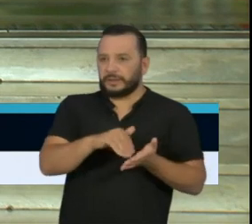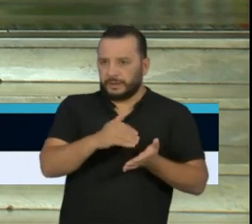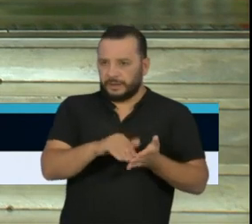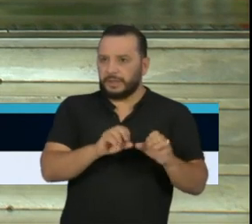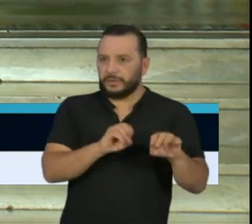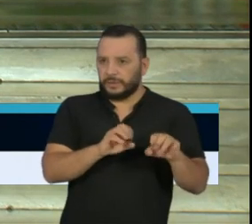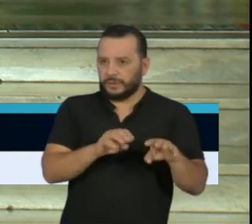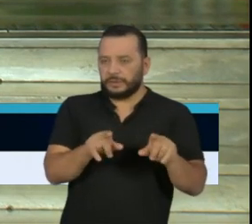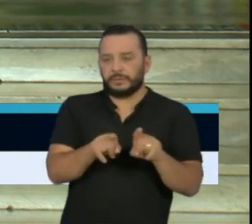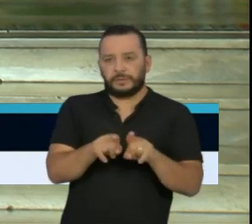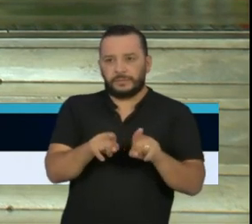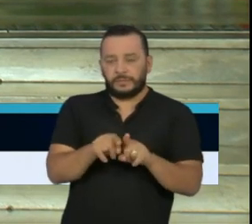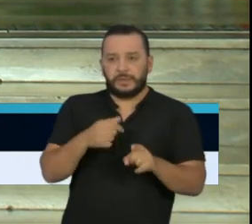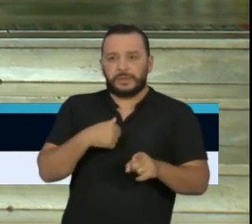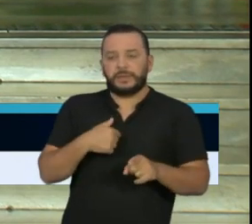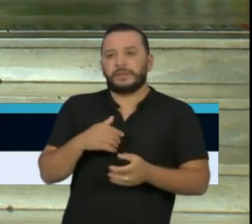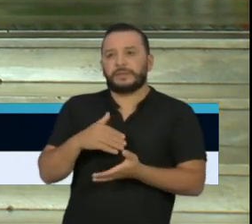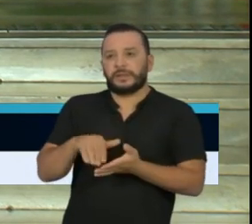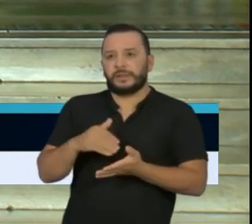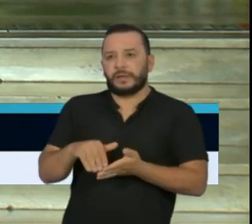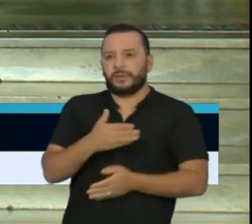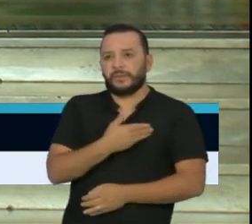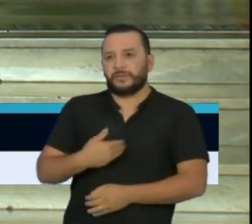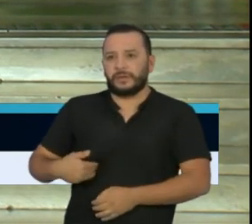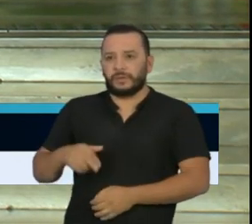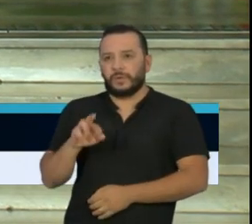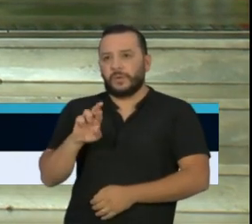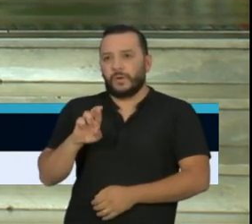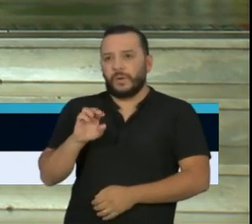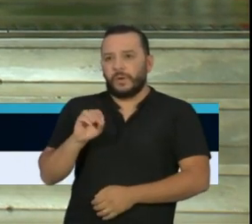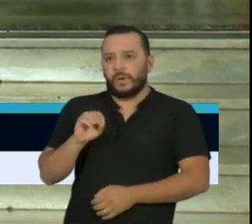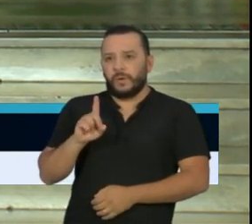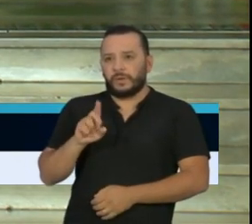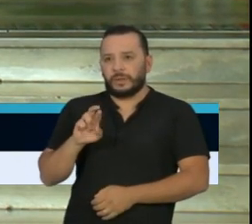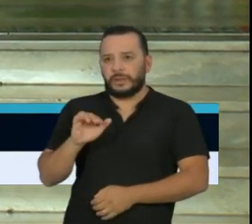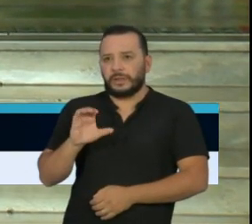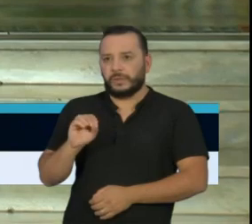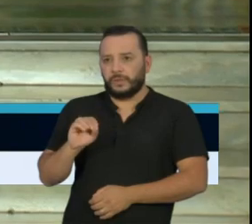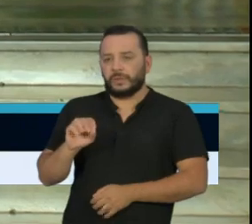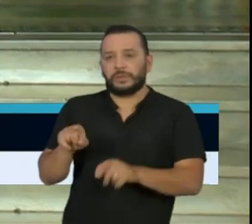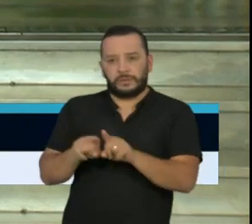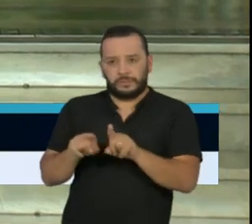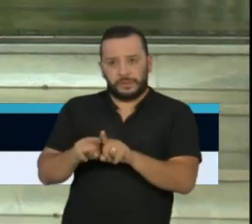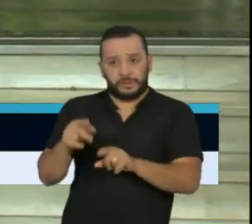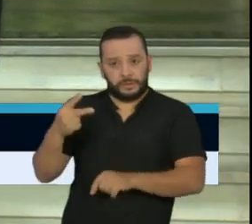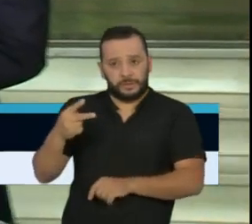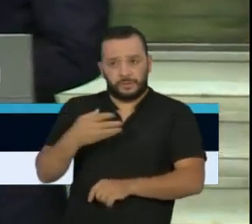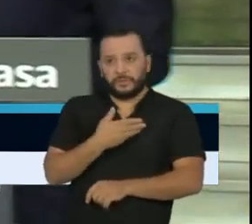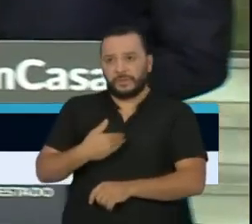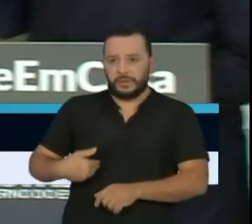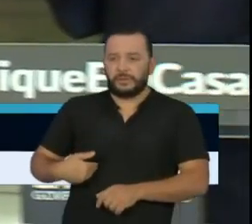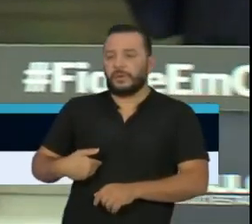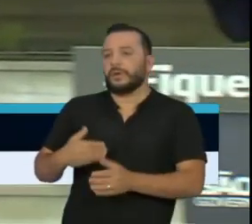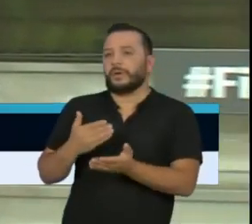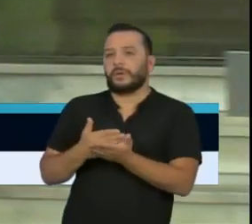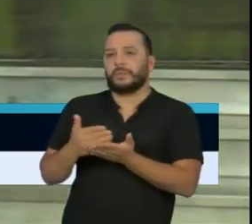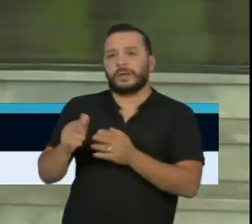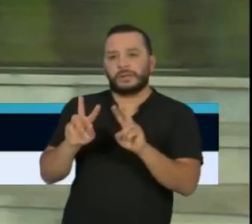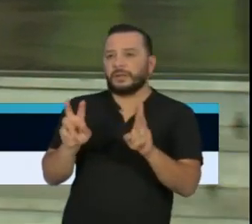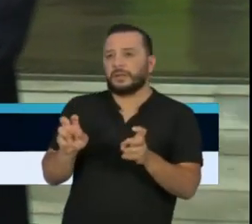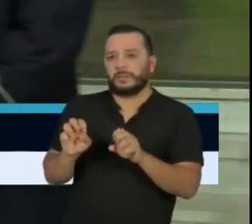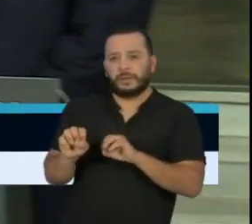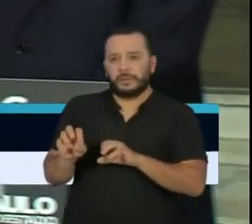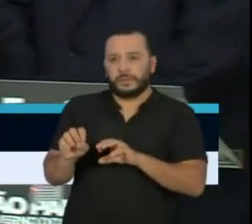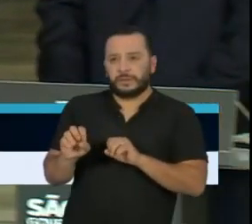com o secretário de Governo, Rodrigo Garcia, também nosso vice-governador. Vamos começar com Educação com o Rocieli Soares.